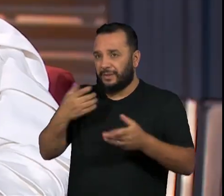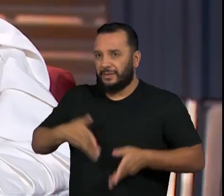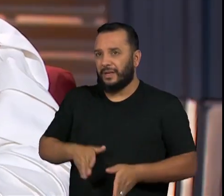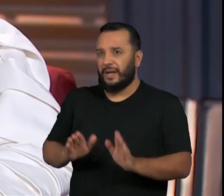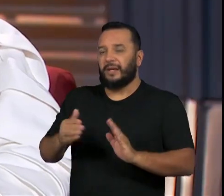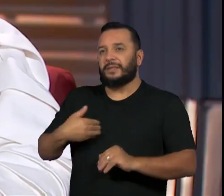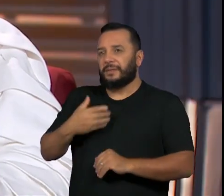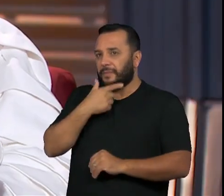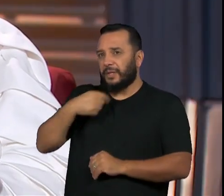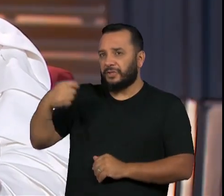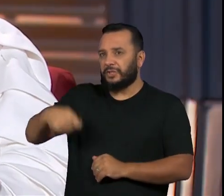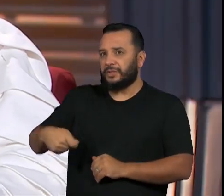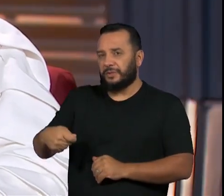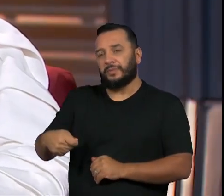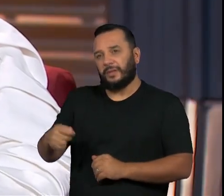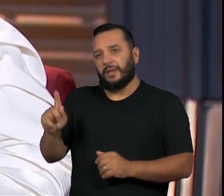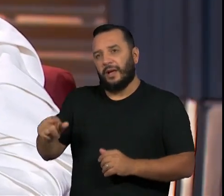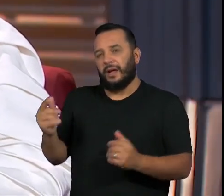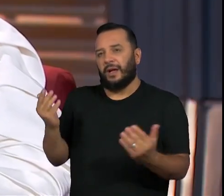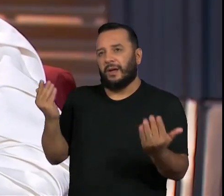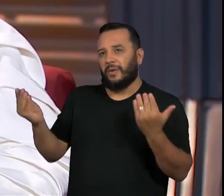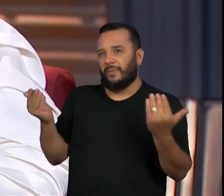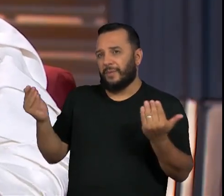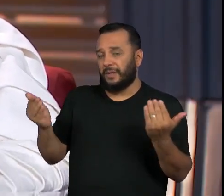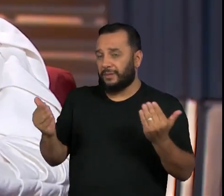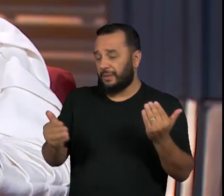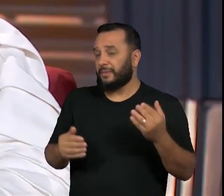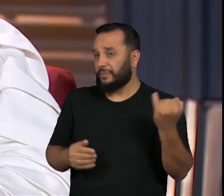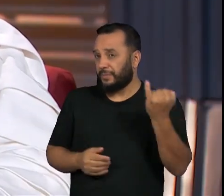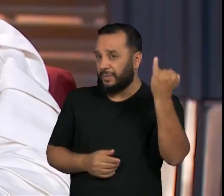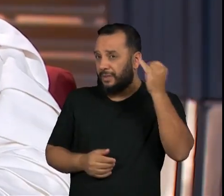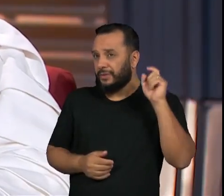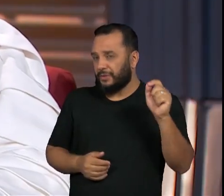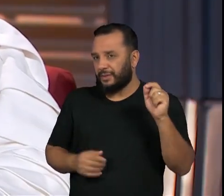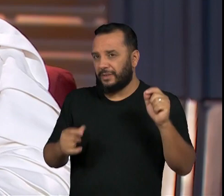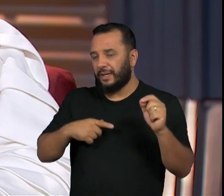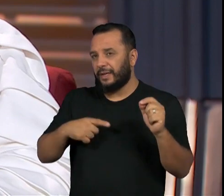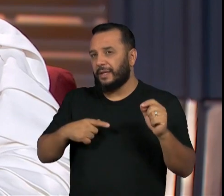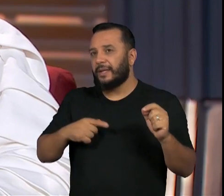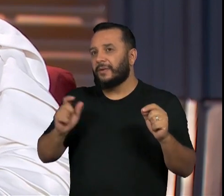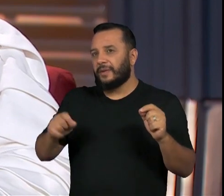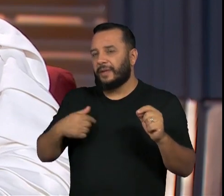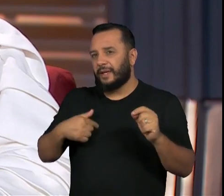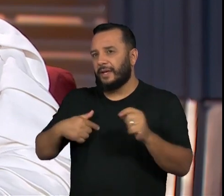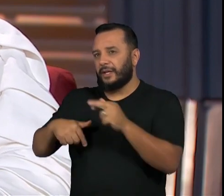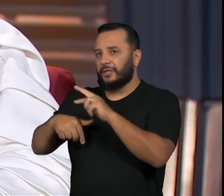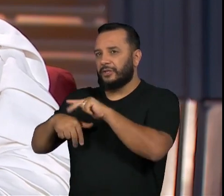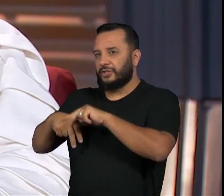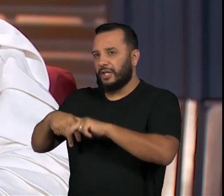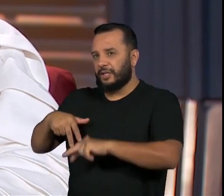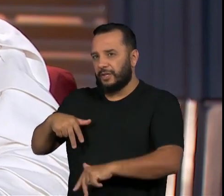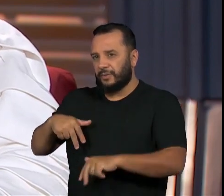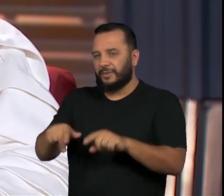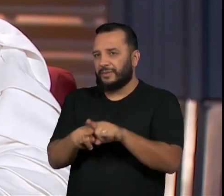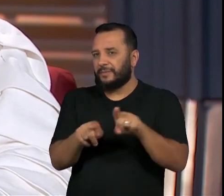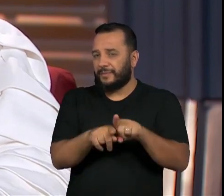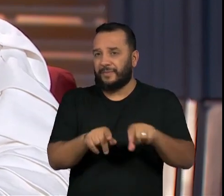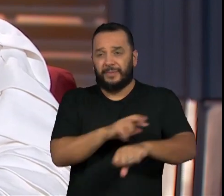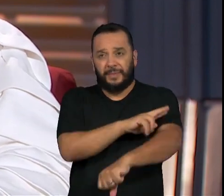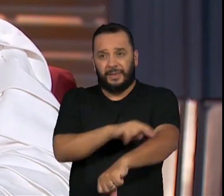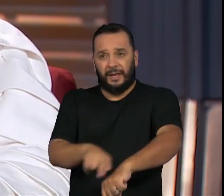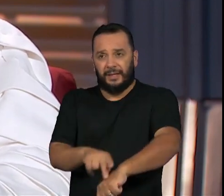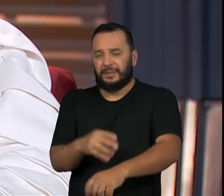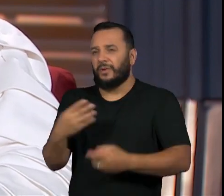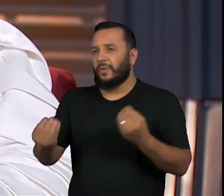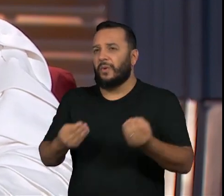que é um comparativo muito importante para a gente pensar as hierarquias raciais com as hierarquias de gênero. Né? O quanto esse lugar de